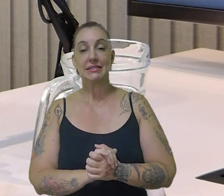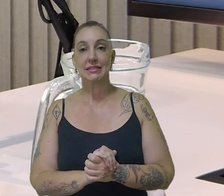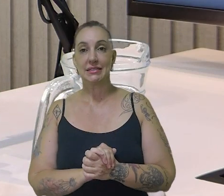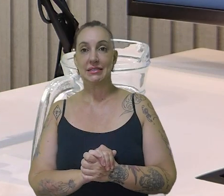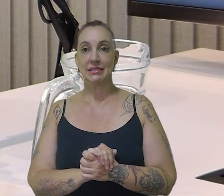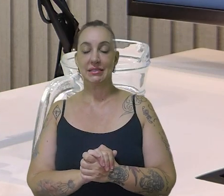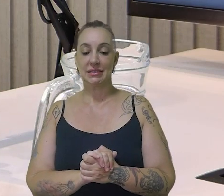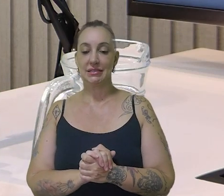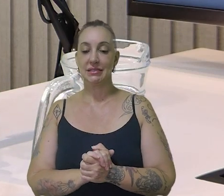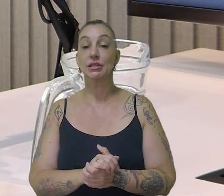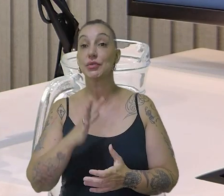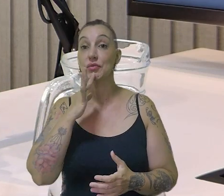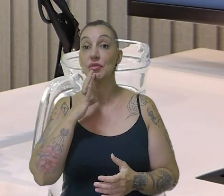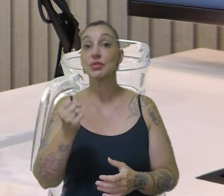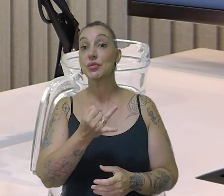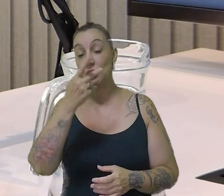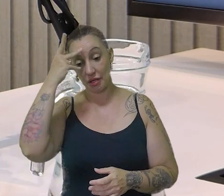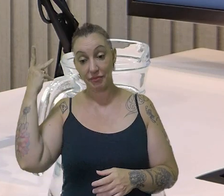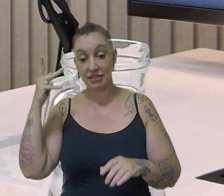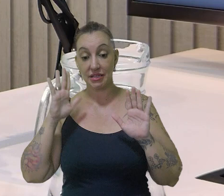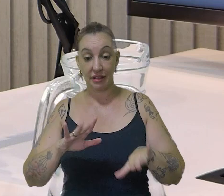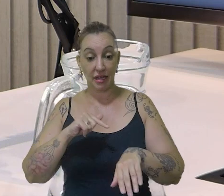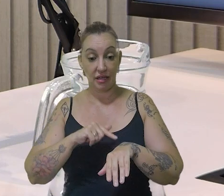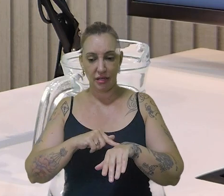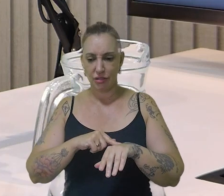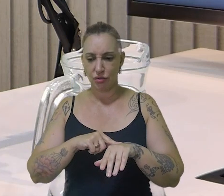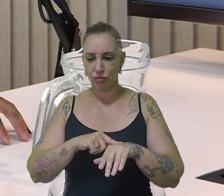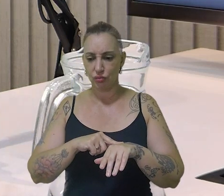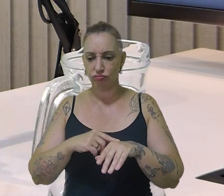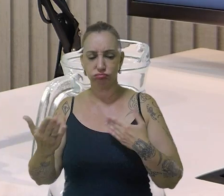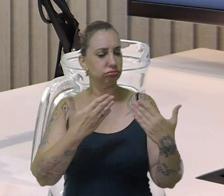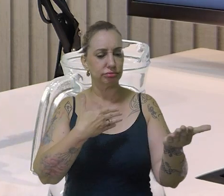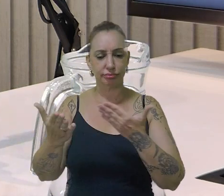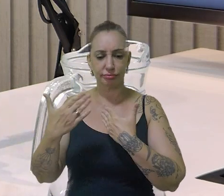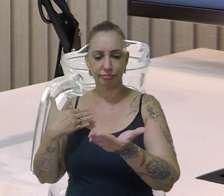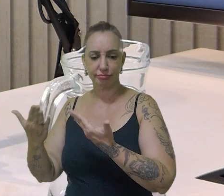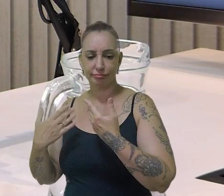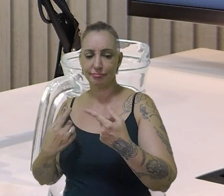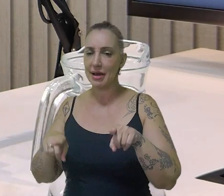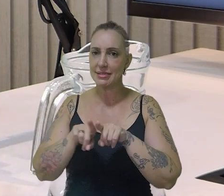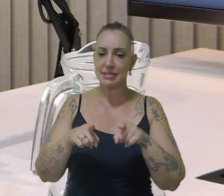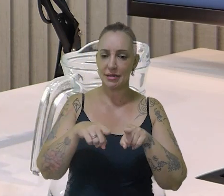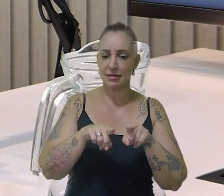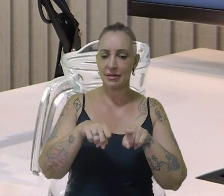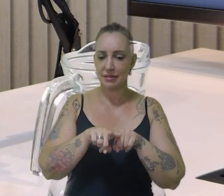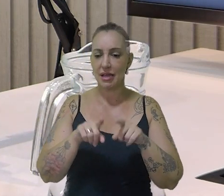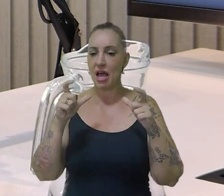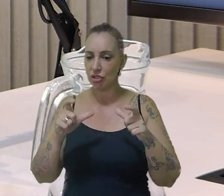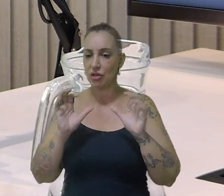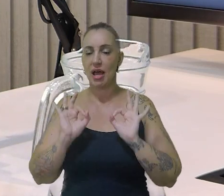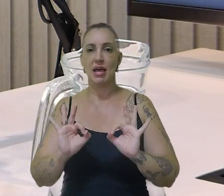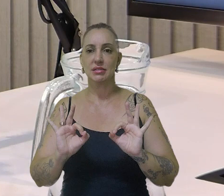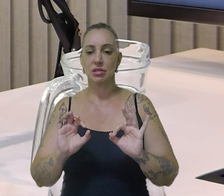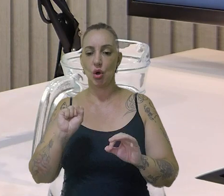mas conheci muita gente no no tempo que eu fiquei lá fiz muitas relações Assim muitos parceiros e a escola é muito esse lugar assim